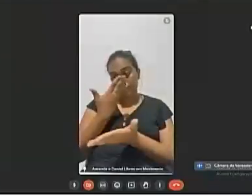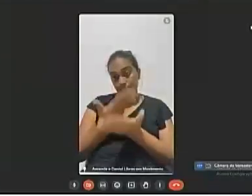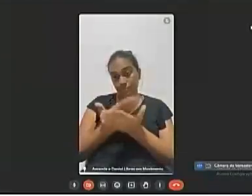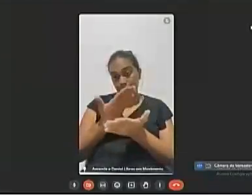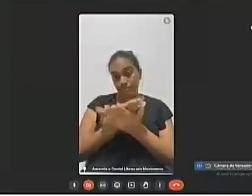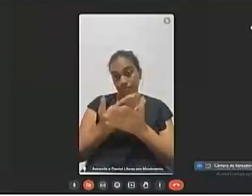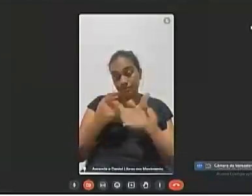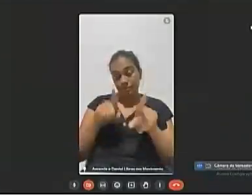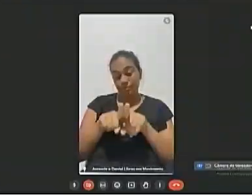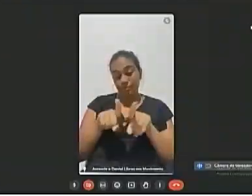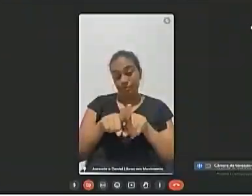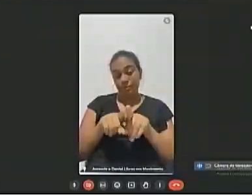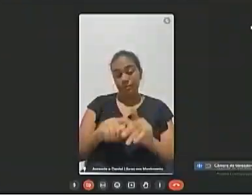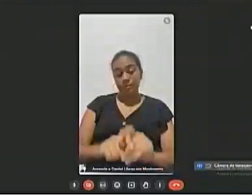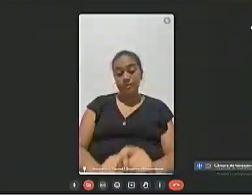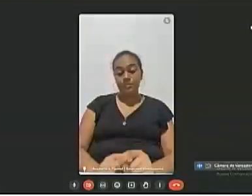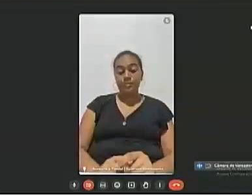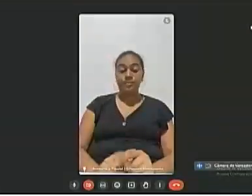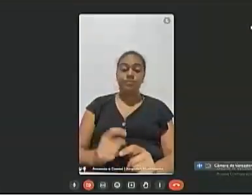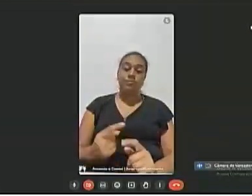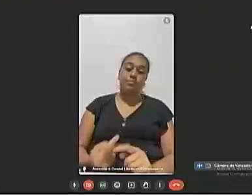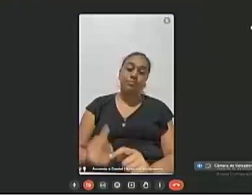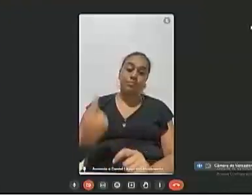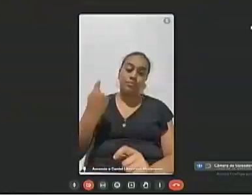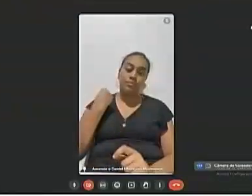do HG23. Na época,